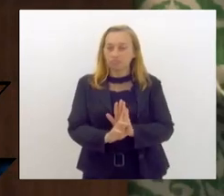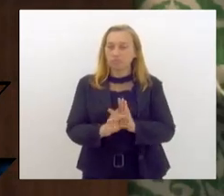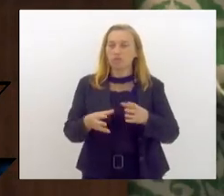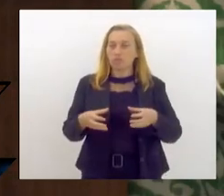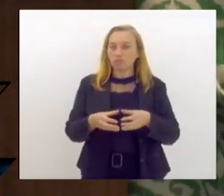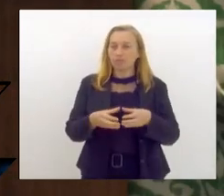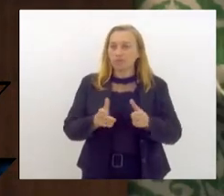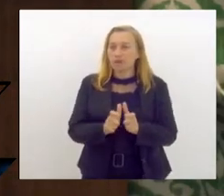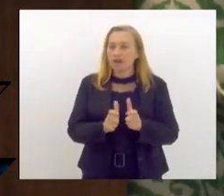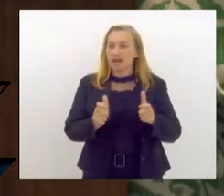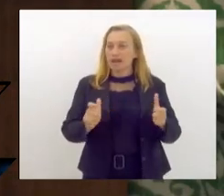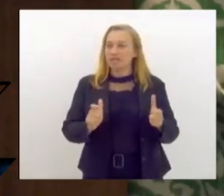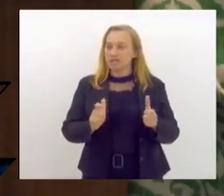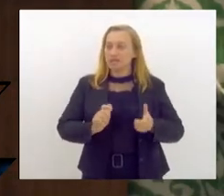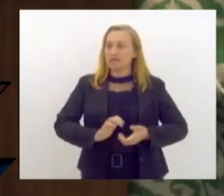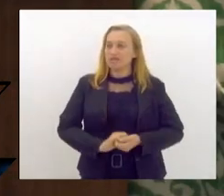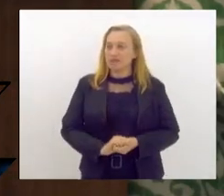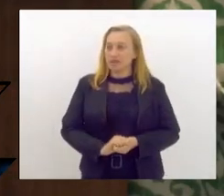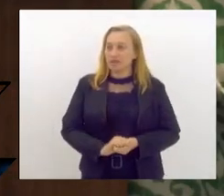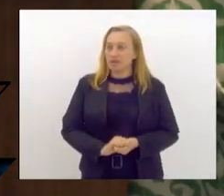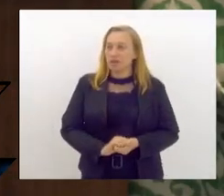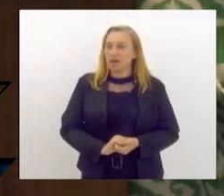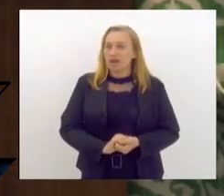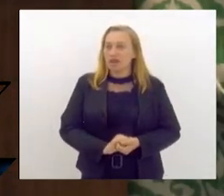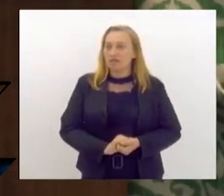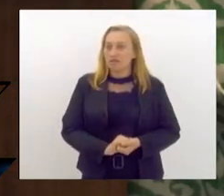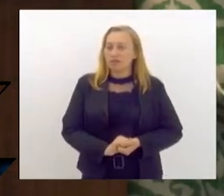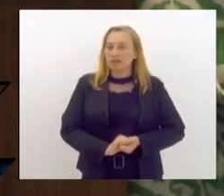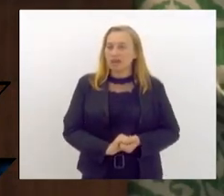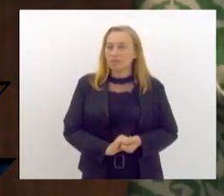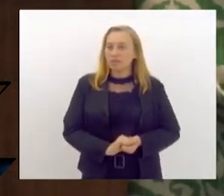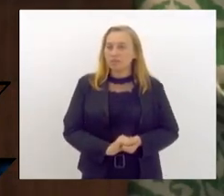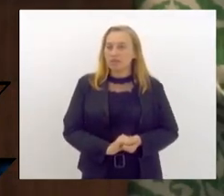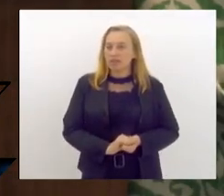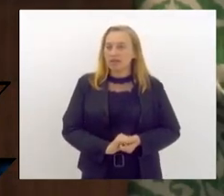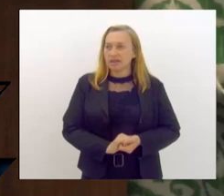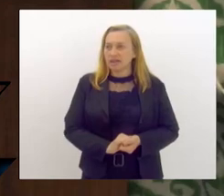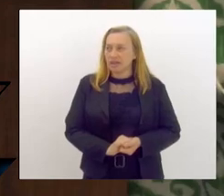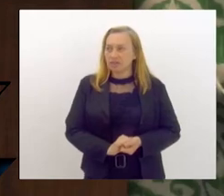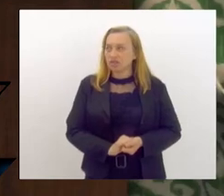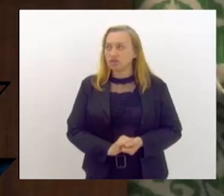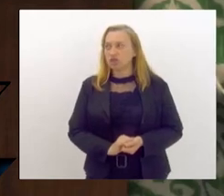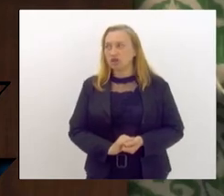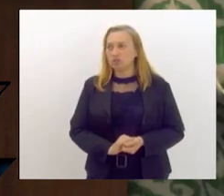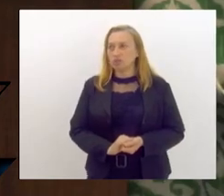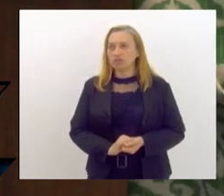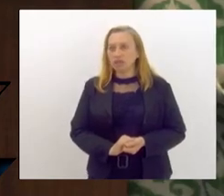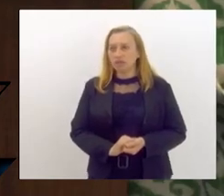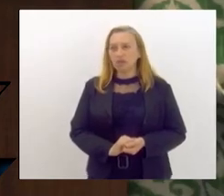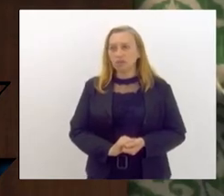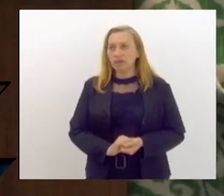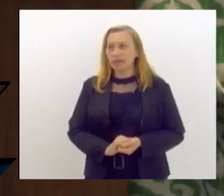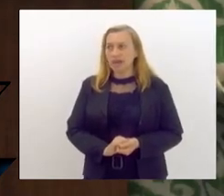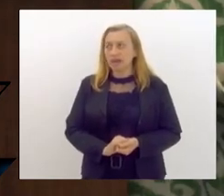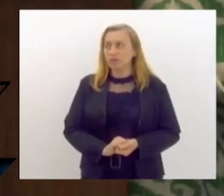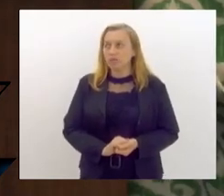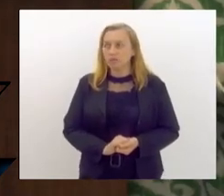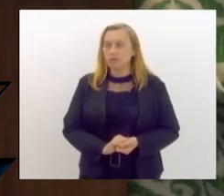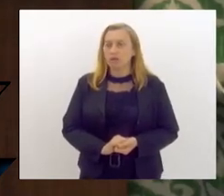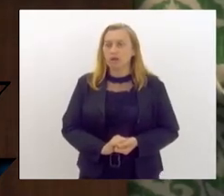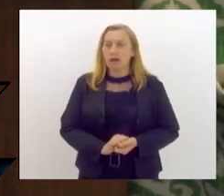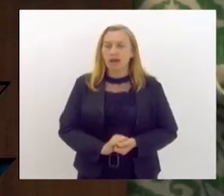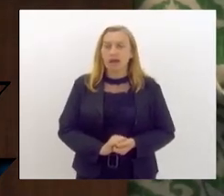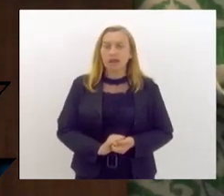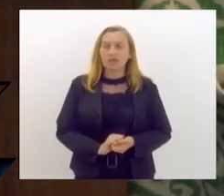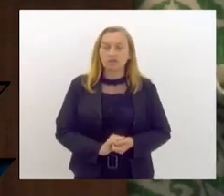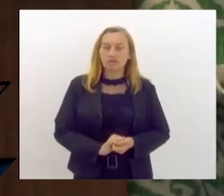parte da juventude brasileira. E, portanto, merece, sim, o nosso reconhecimento. E aqui o nome dele é Leonardo Roque